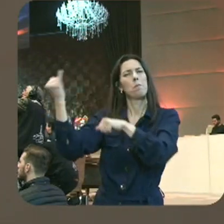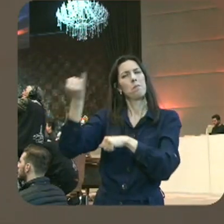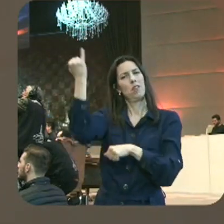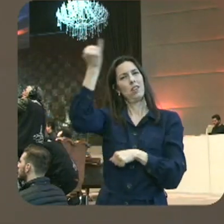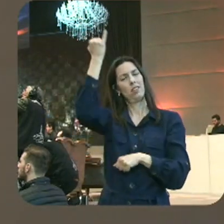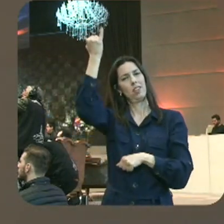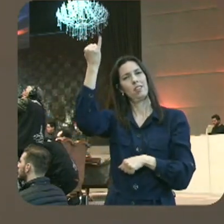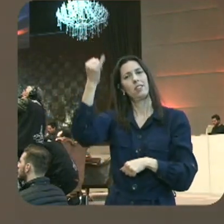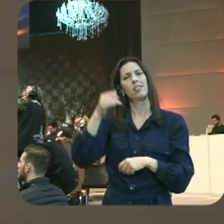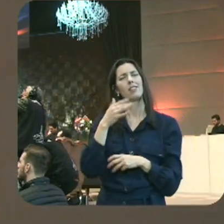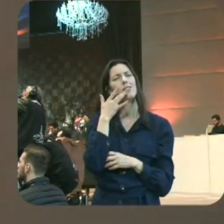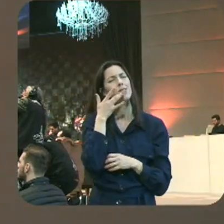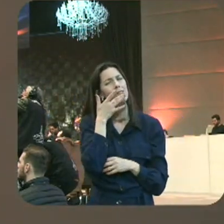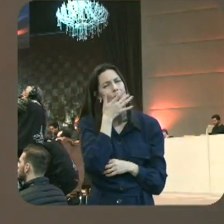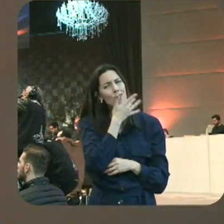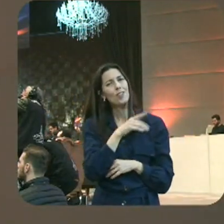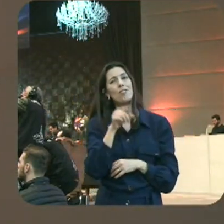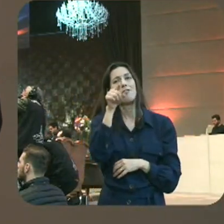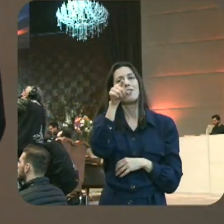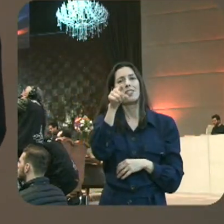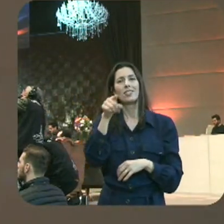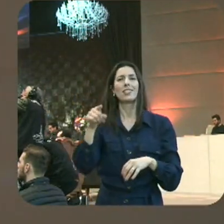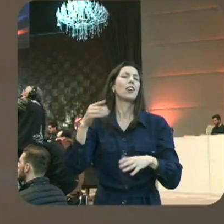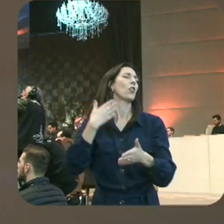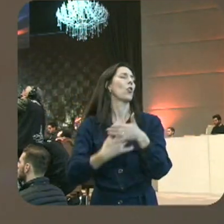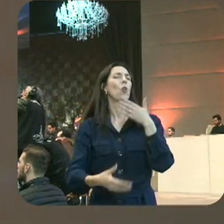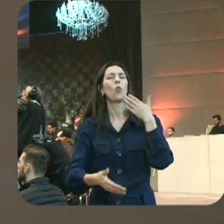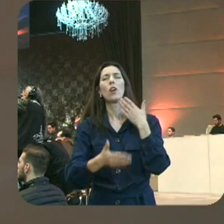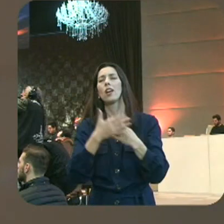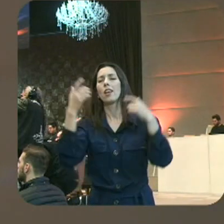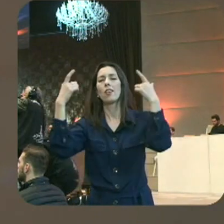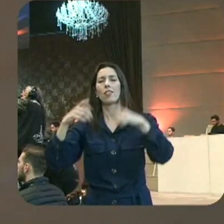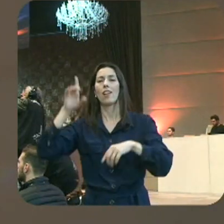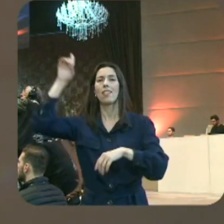gostoso? Você pode colocar primeiro Deus em qualquer lugar.